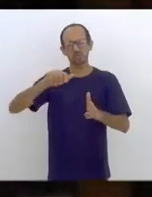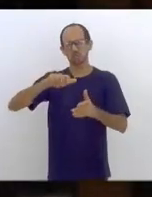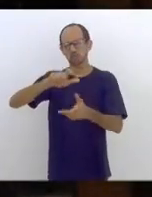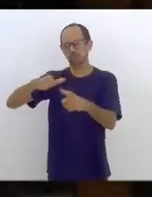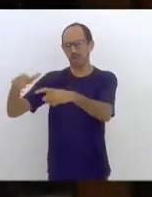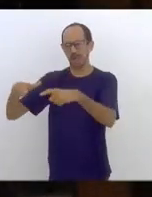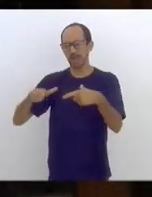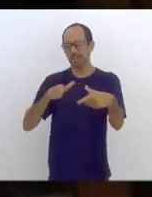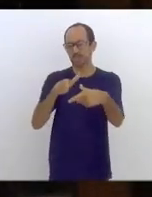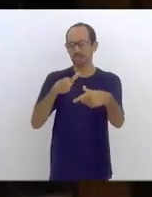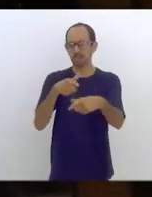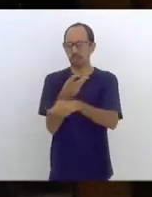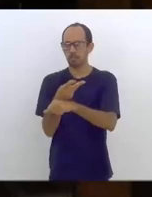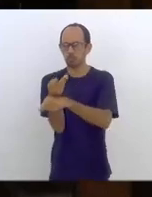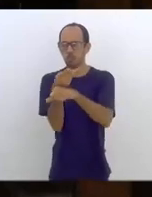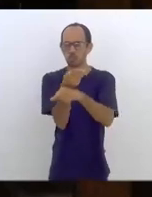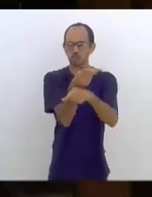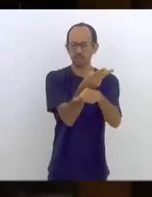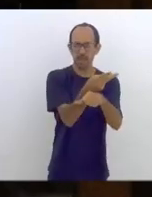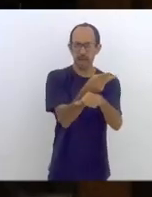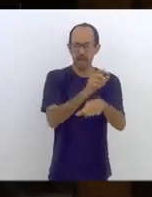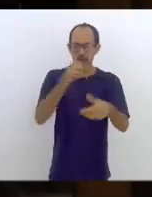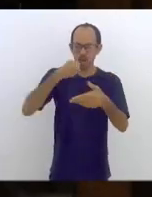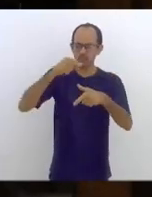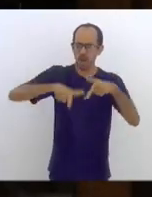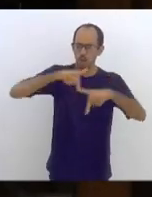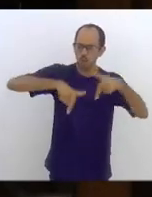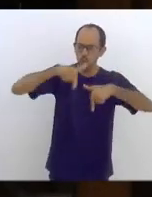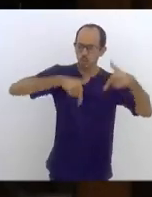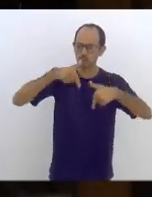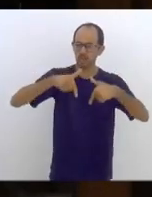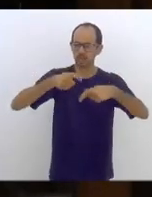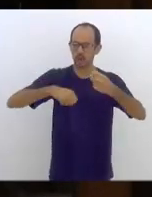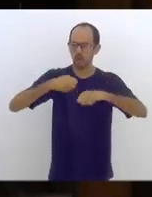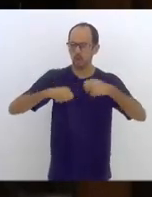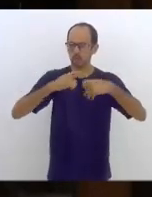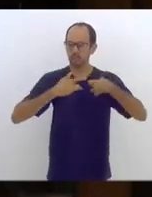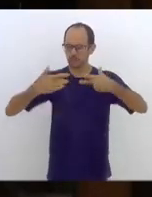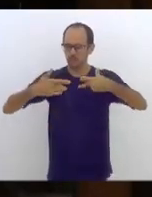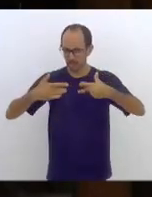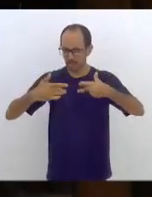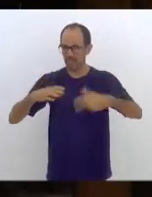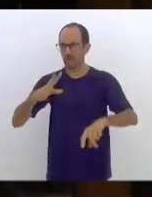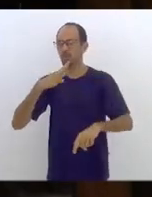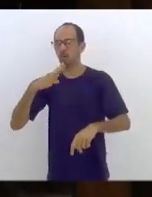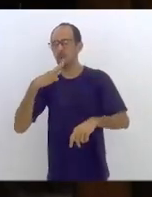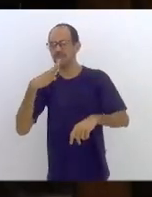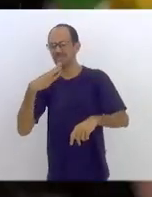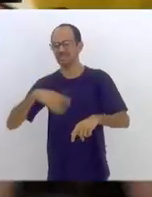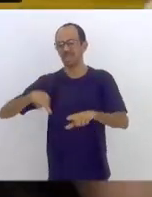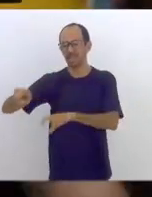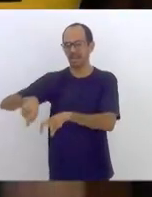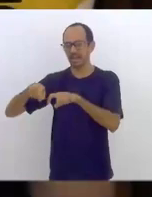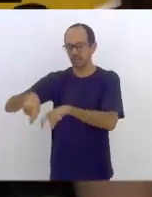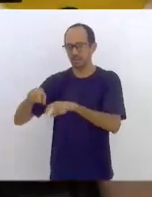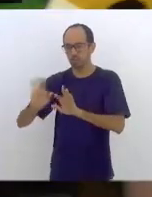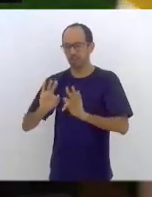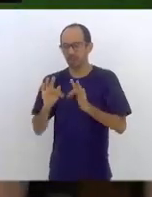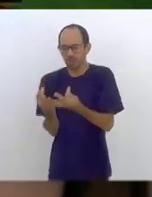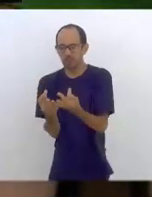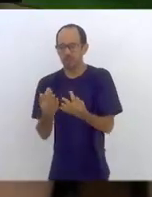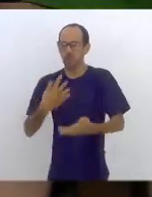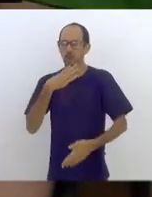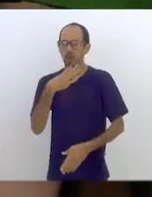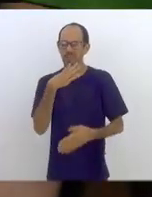de buscar a nossa luta da economia solidária, conhecer o pessoal da agricultura familiar, conhecer a